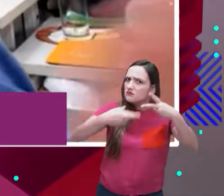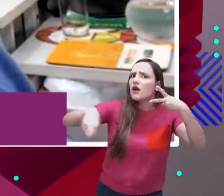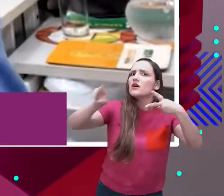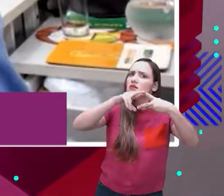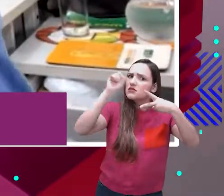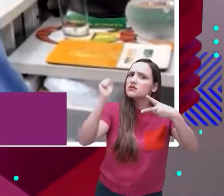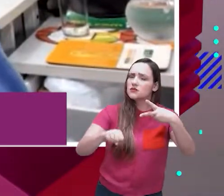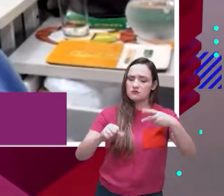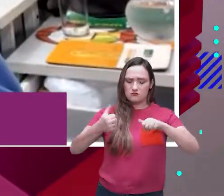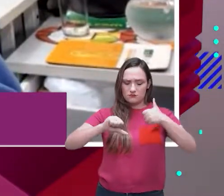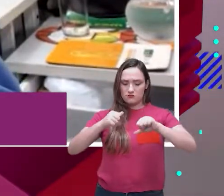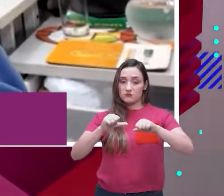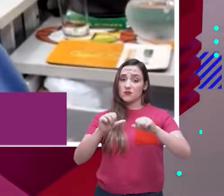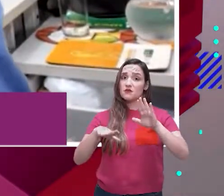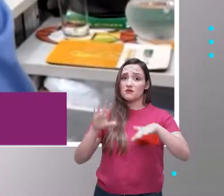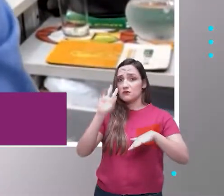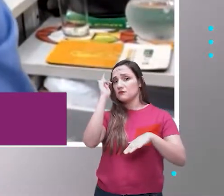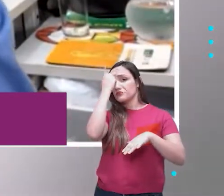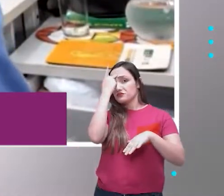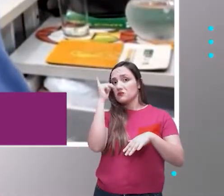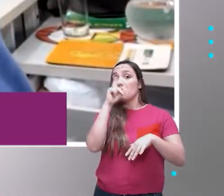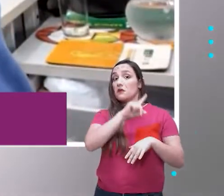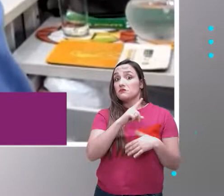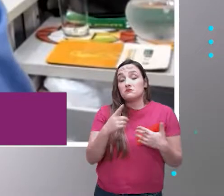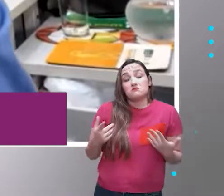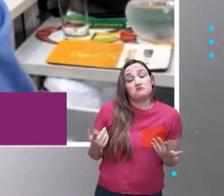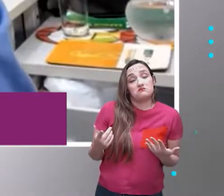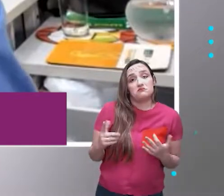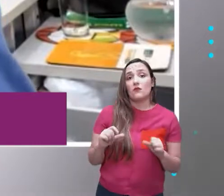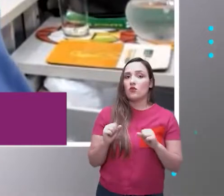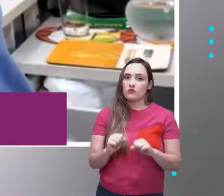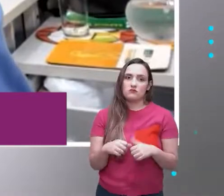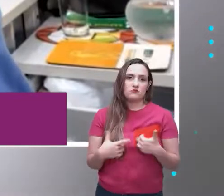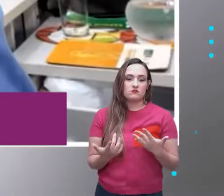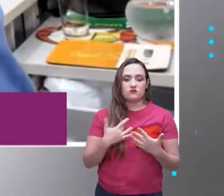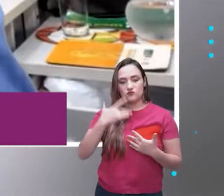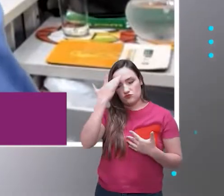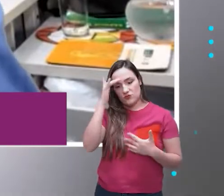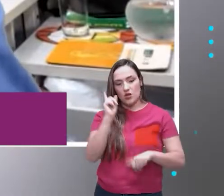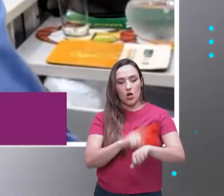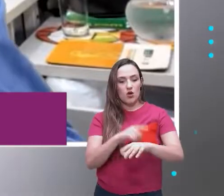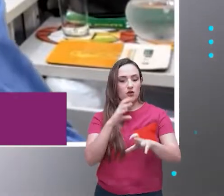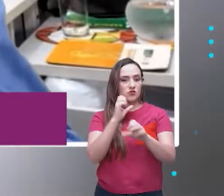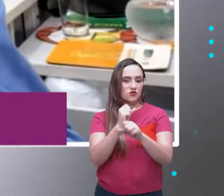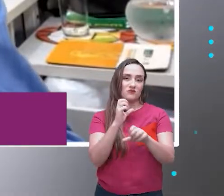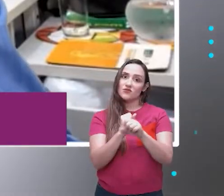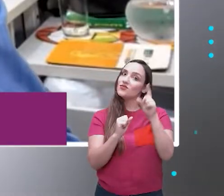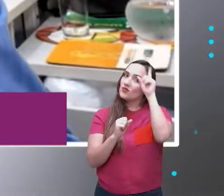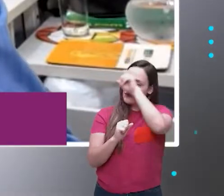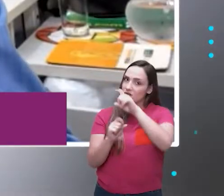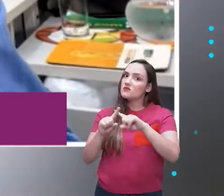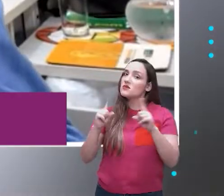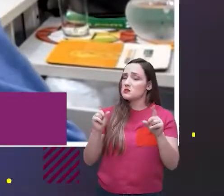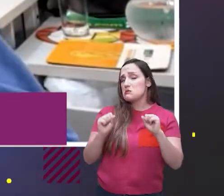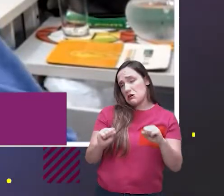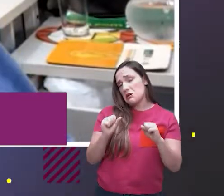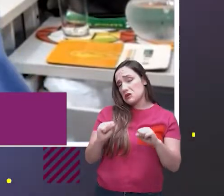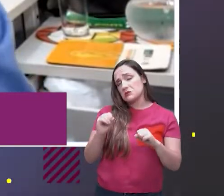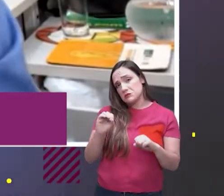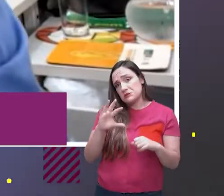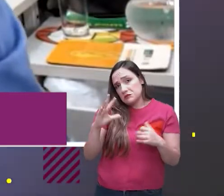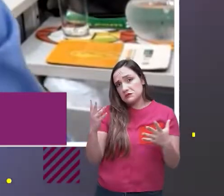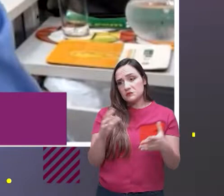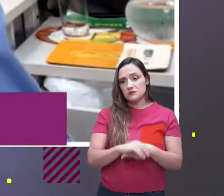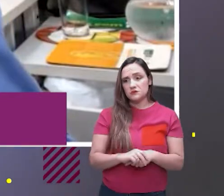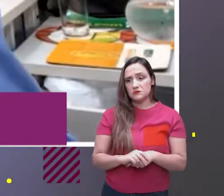analisar. Pode haver algum equívoco, algum erro no somatório, muito difícil acontecer, mas pode acontecer um erro